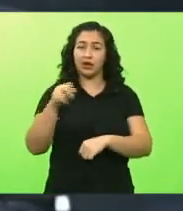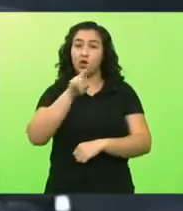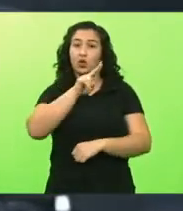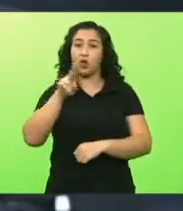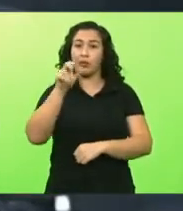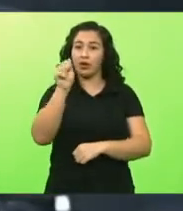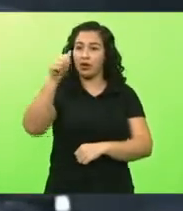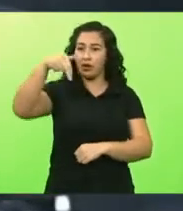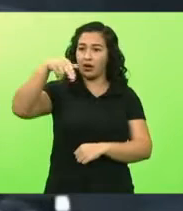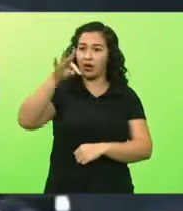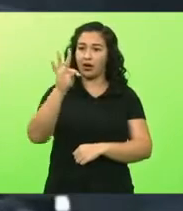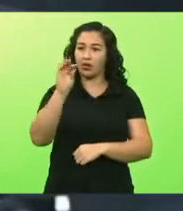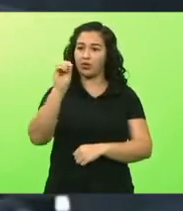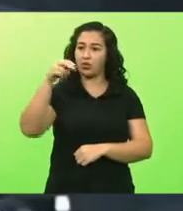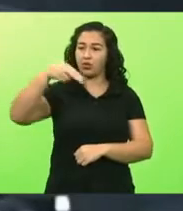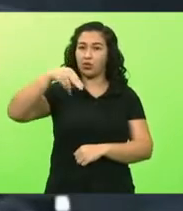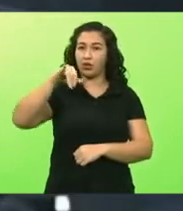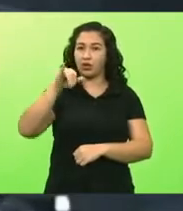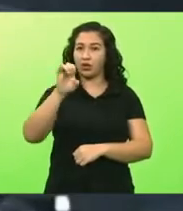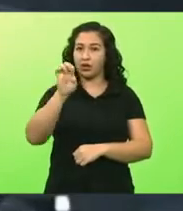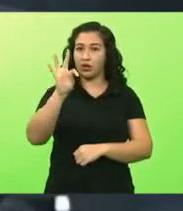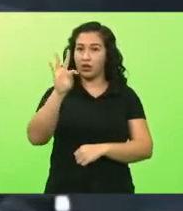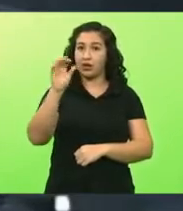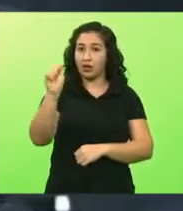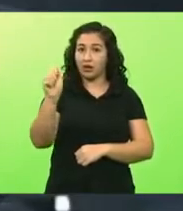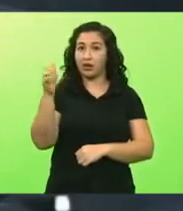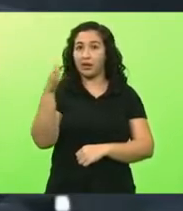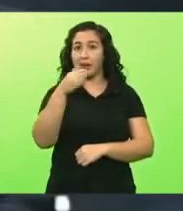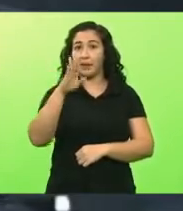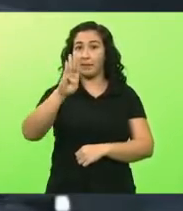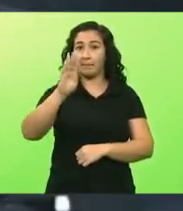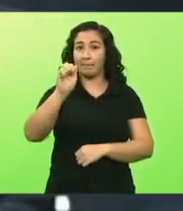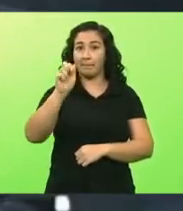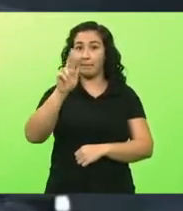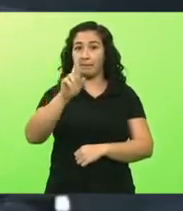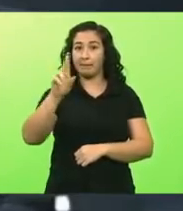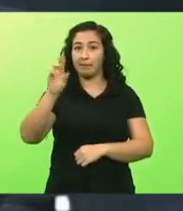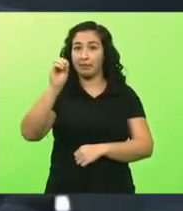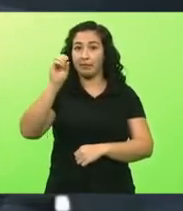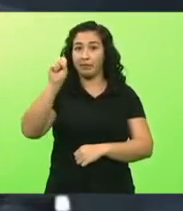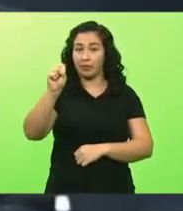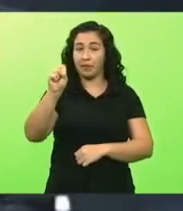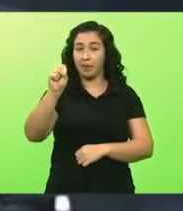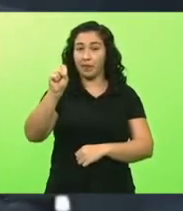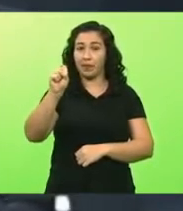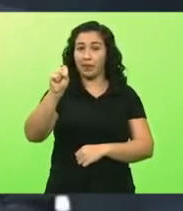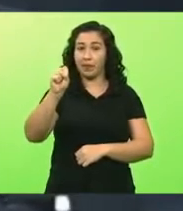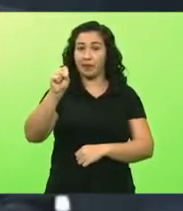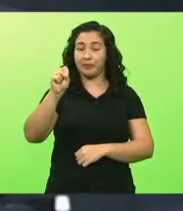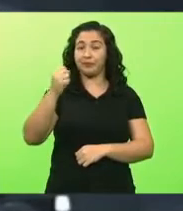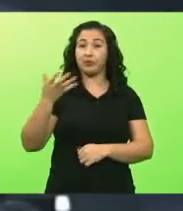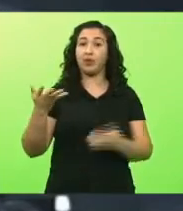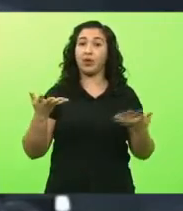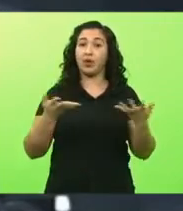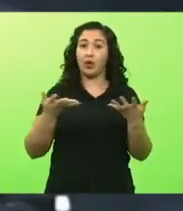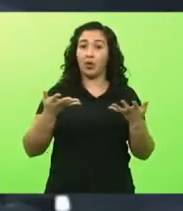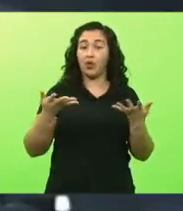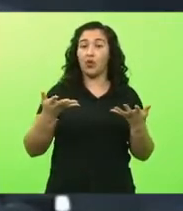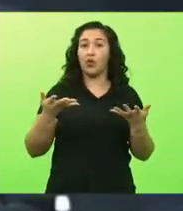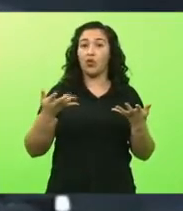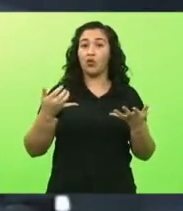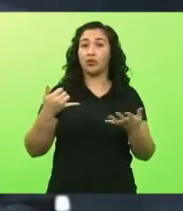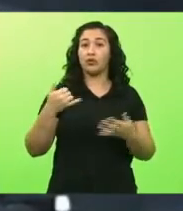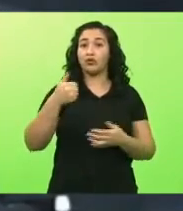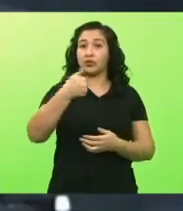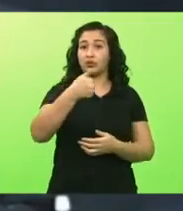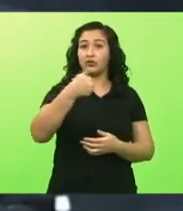cujo nascimento completa 119 anos esta semana, no próximo dia 11 de julho.